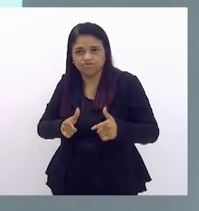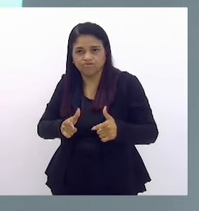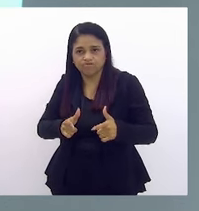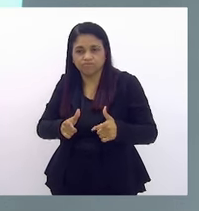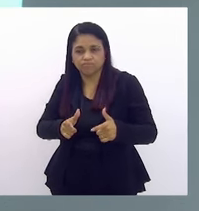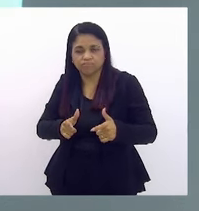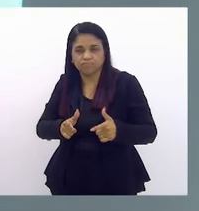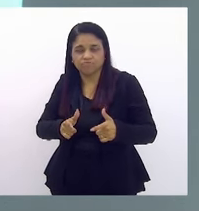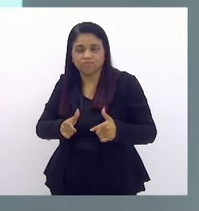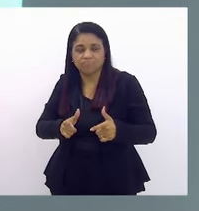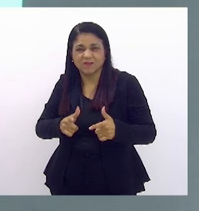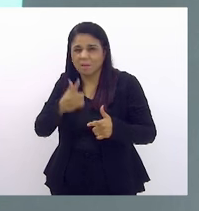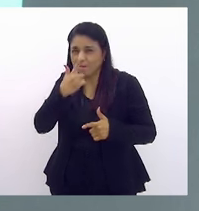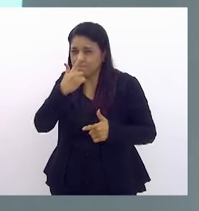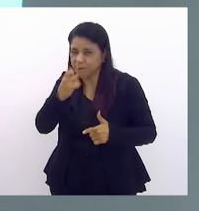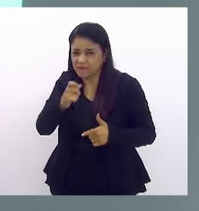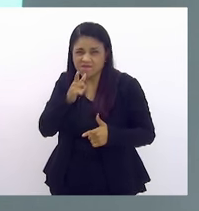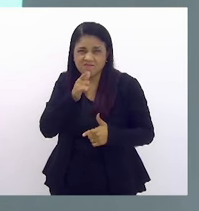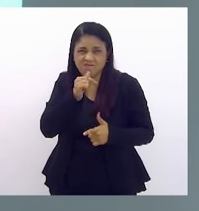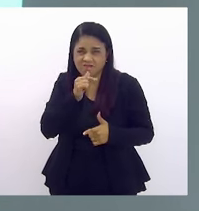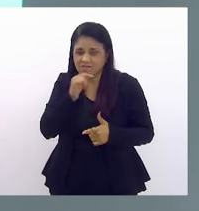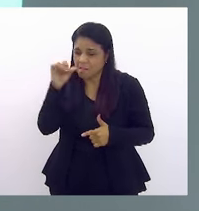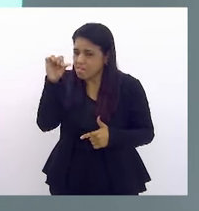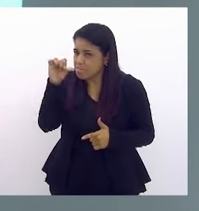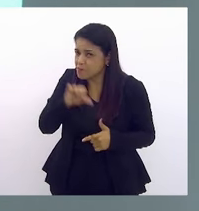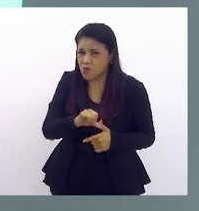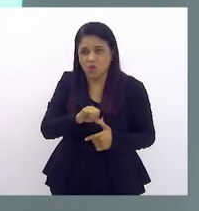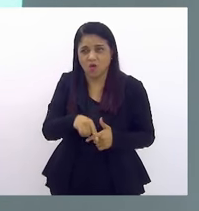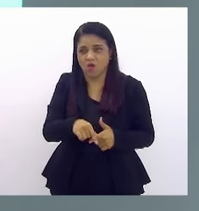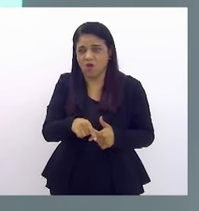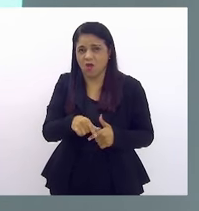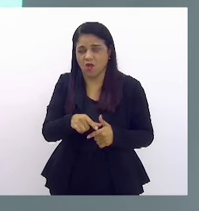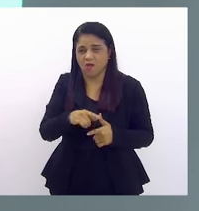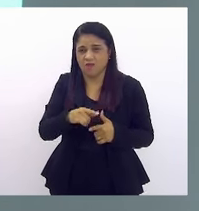mais contaminados por esgoto